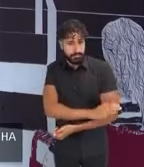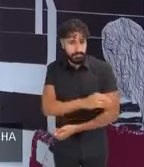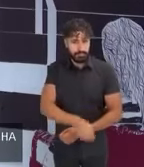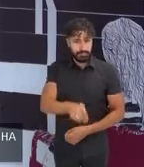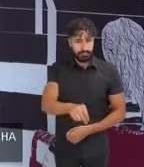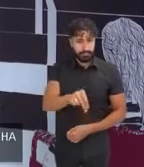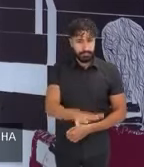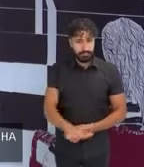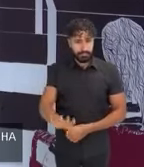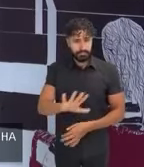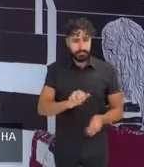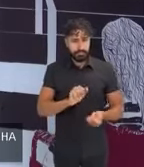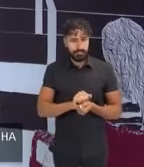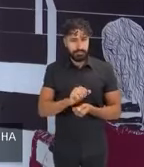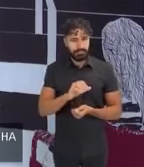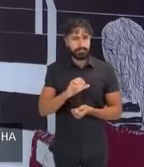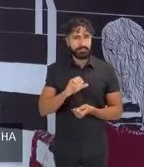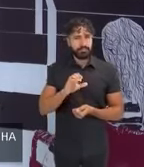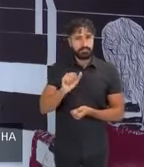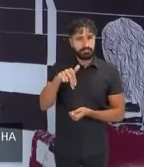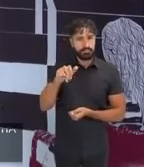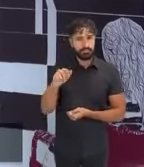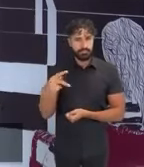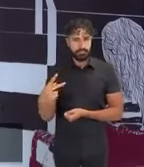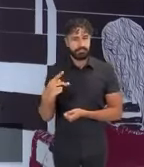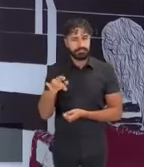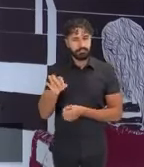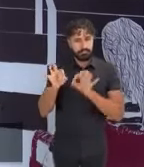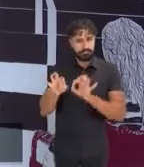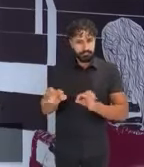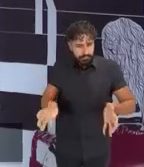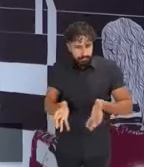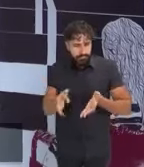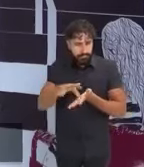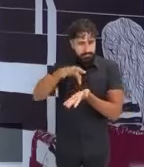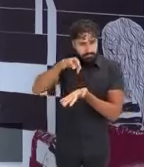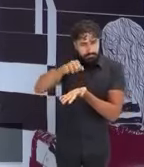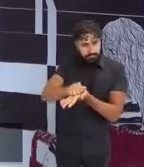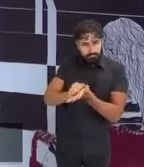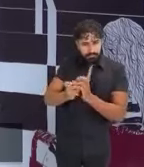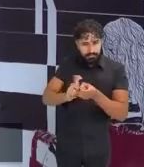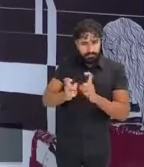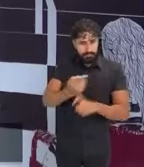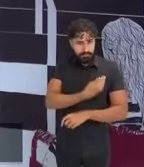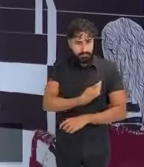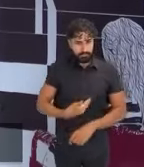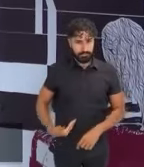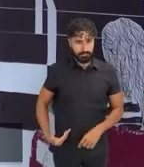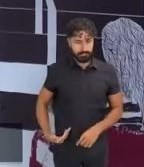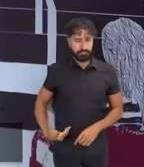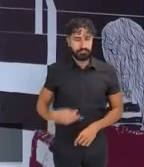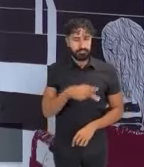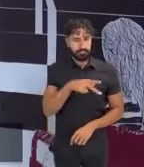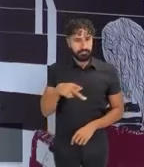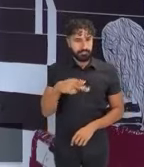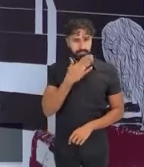nacional, junto com a Cefra da CONAP, que é exatamente promoção de regularidade na administração pública. Professor